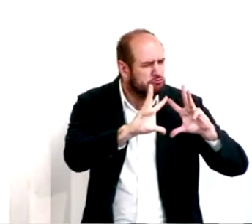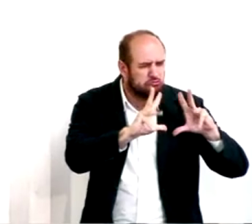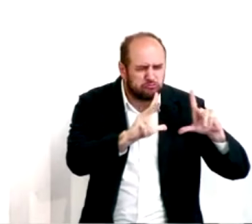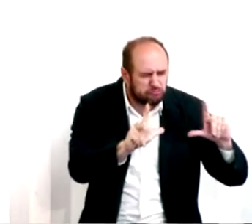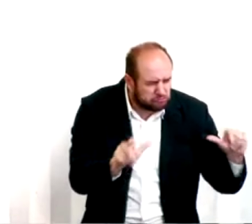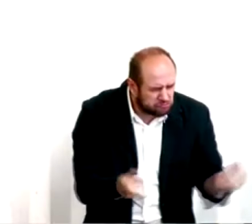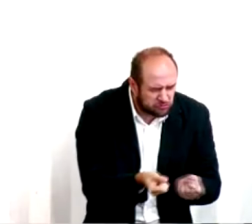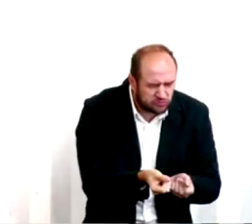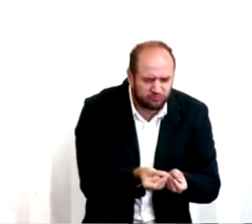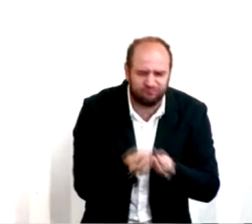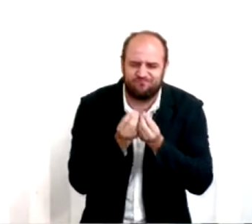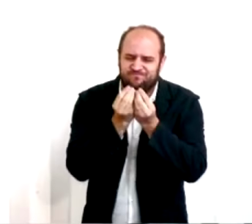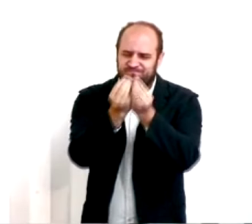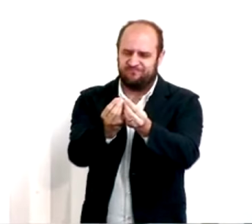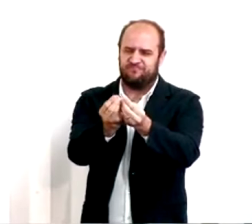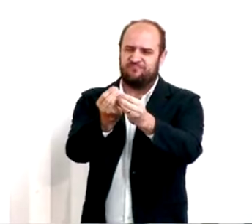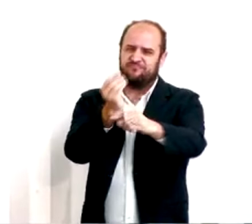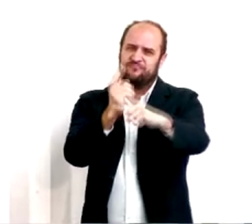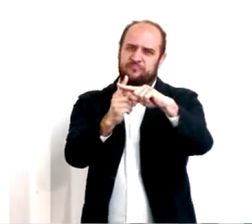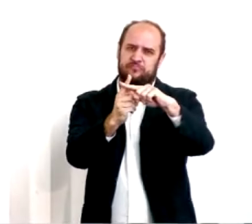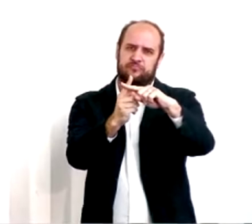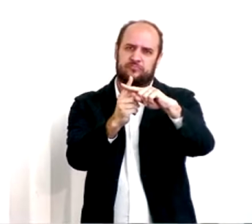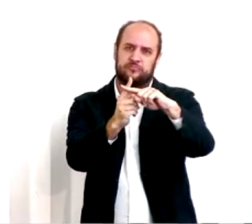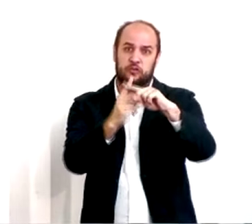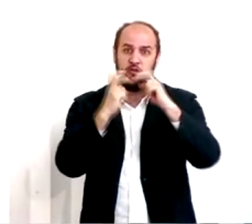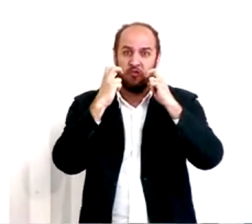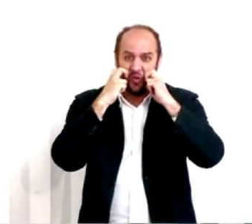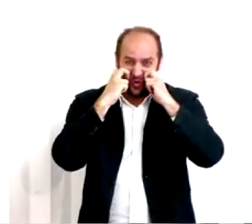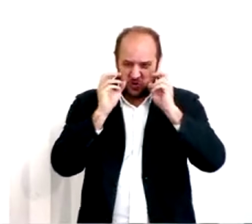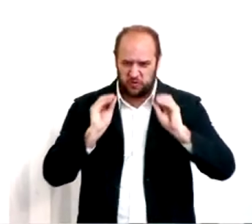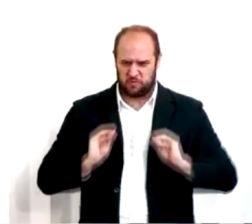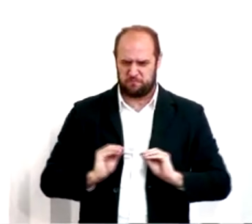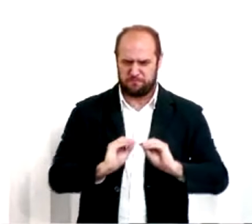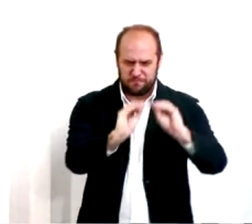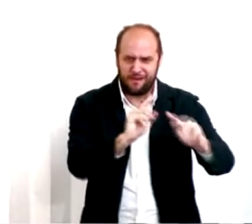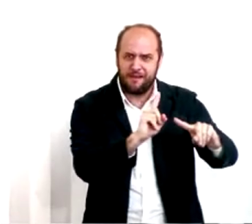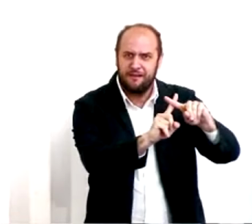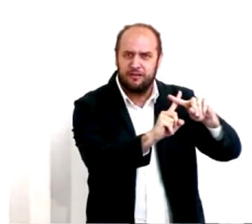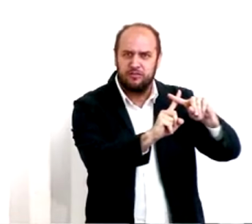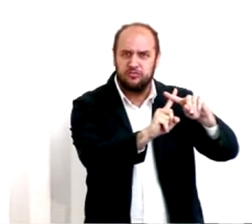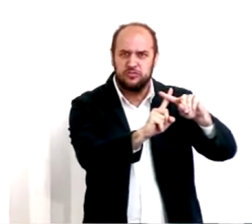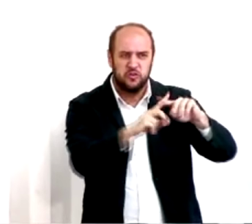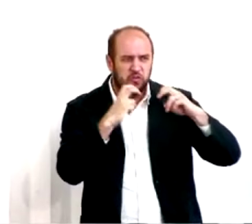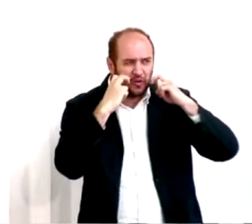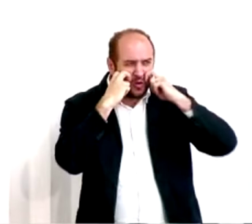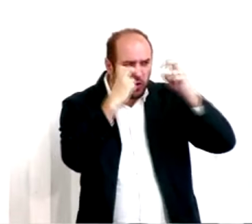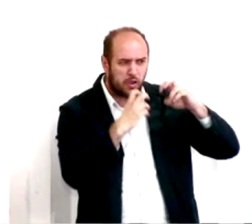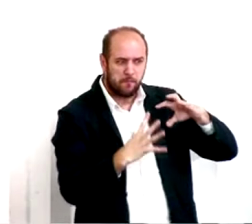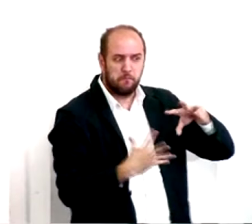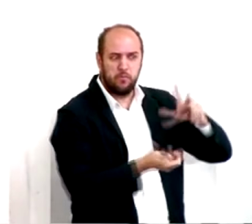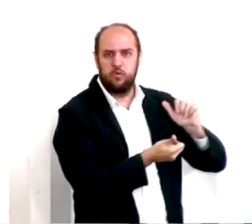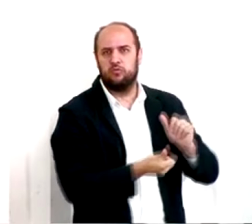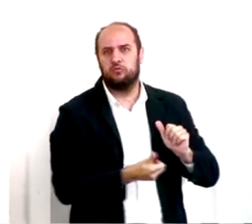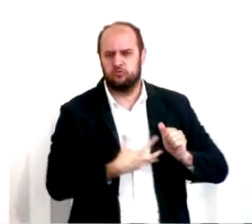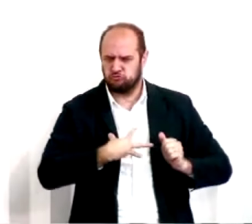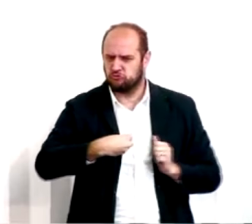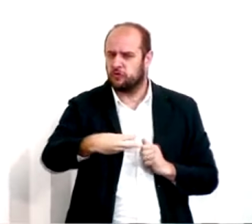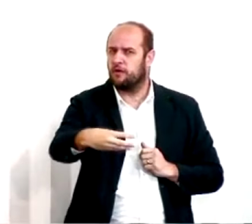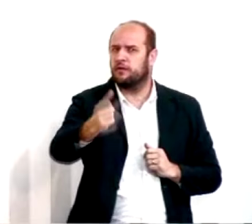cruz e então as nossas vergonhas vão para Cruz para serem a vergonha do mundo das Gerações